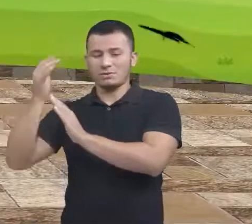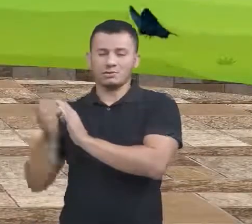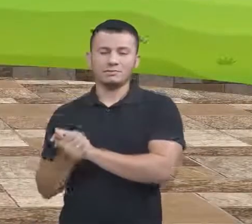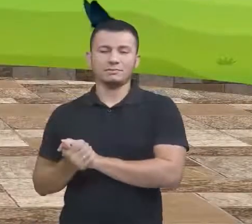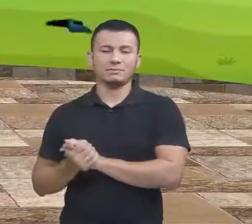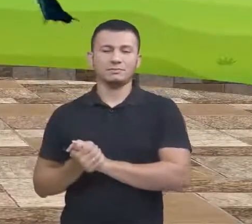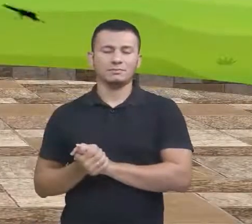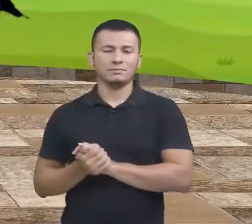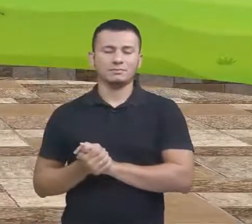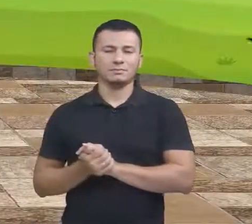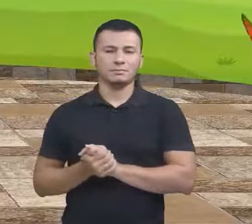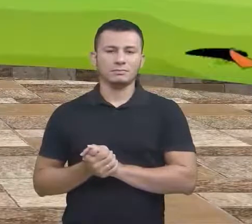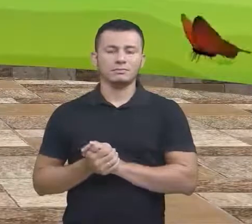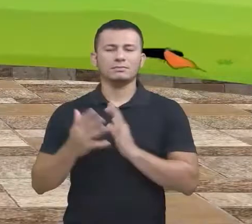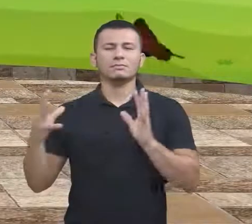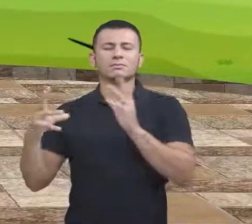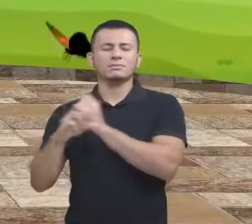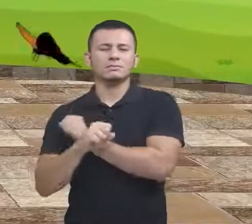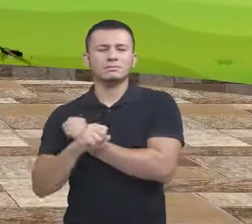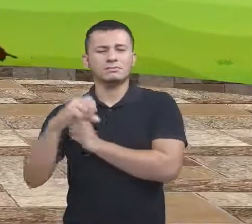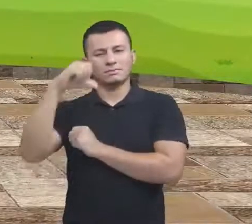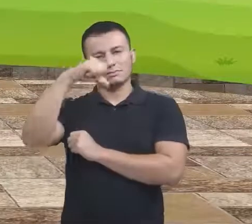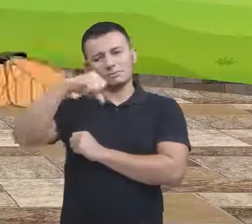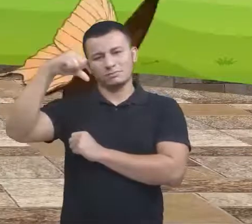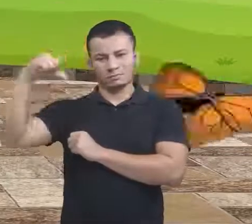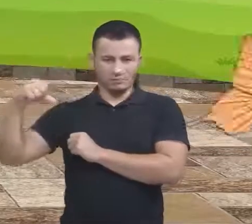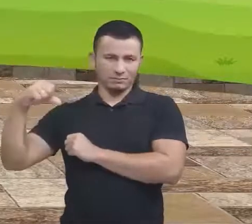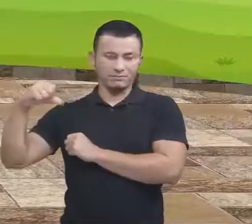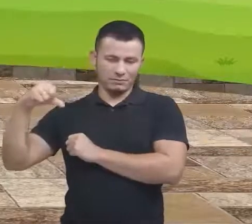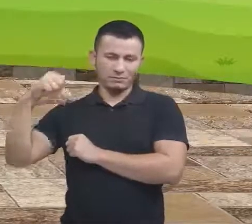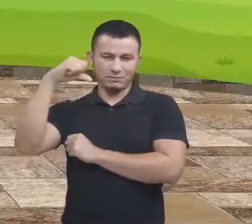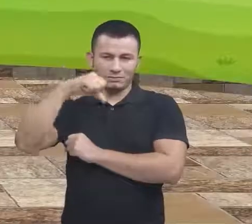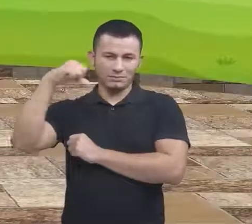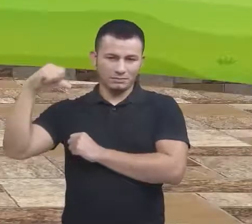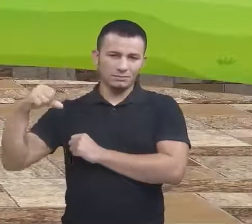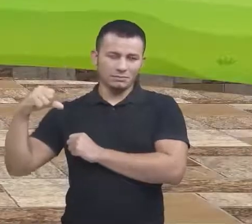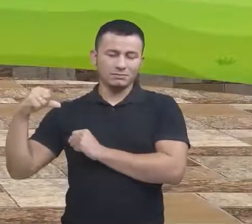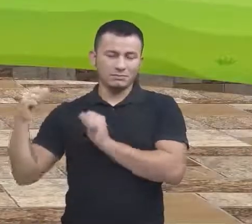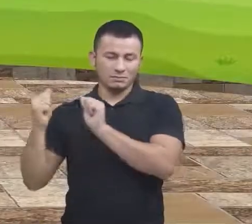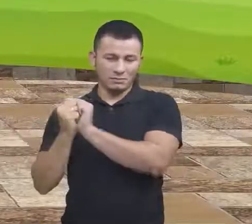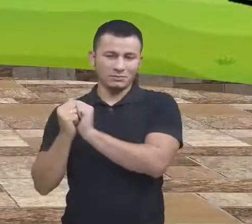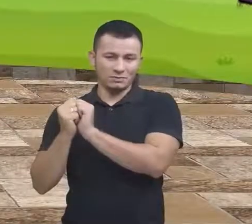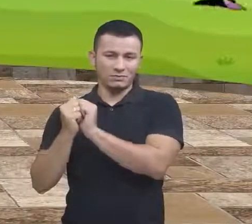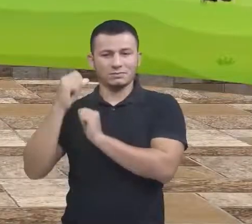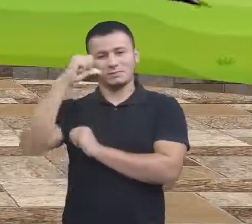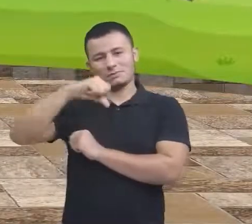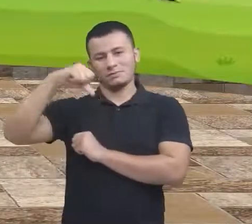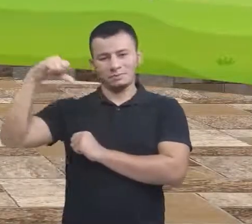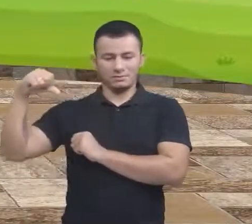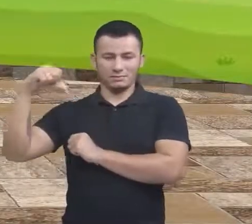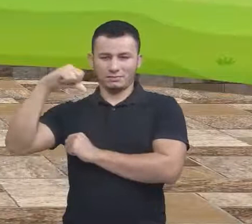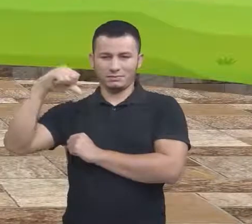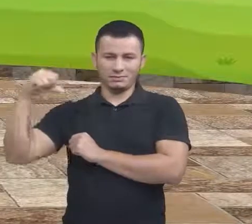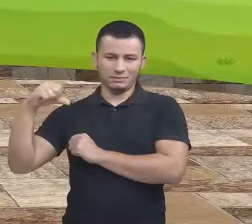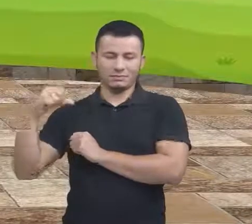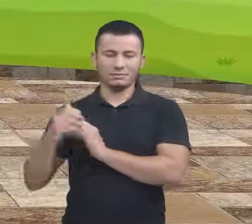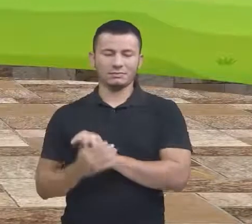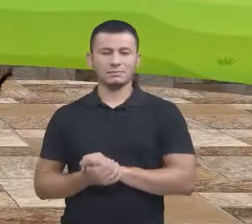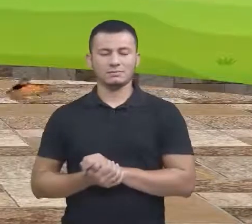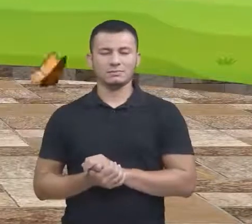que 99 o 9 19 29 juntos que formam 99